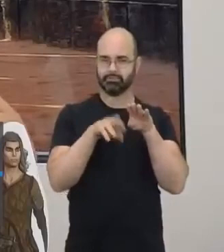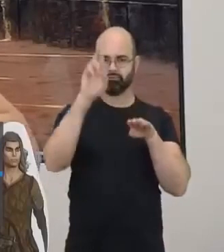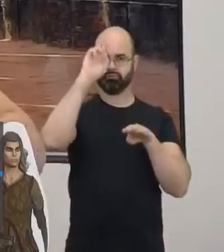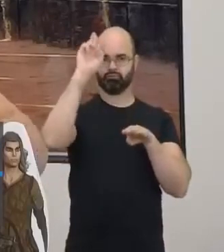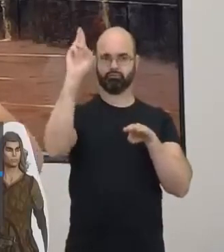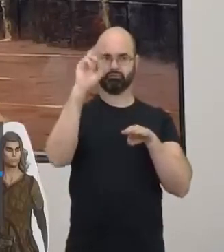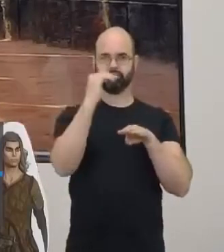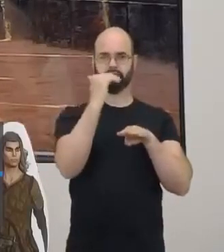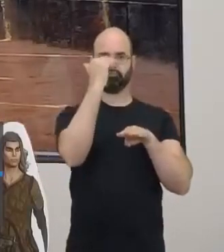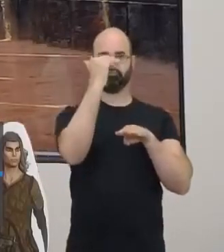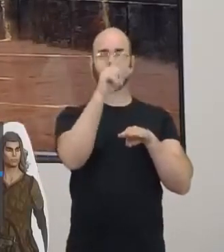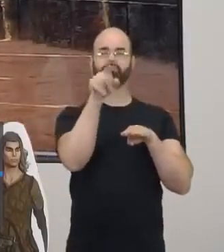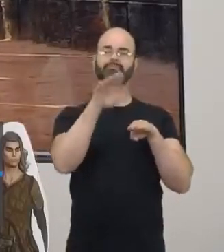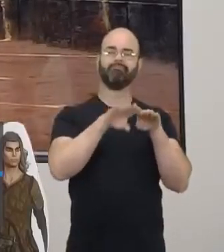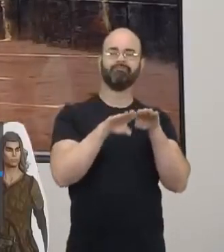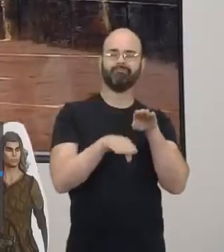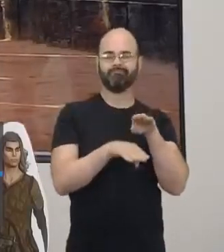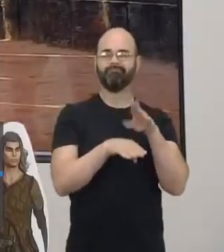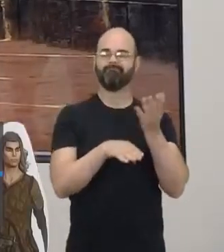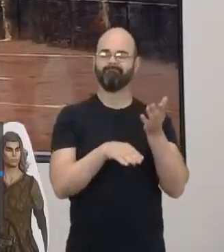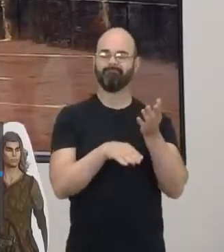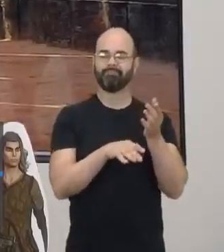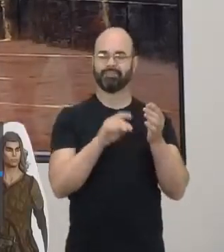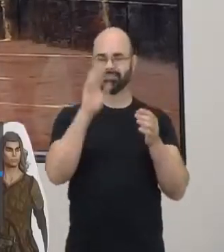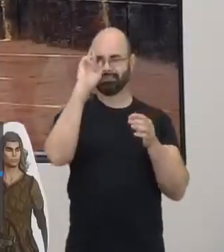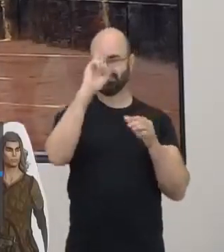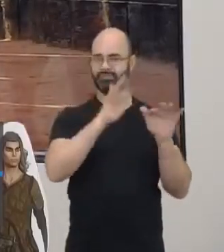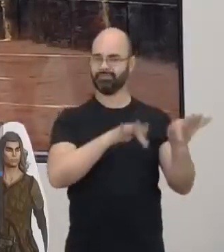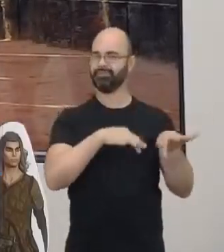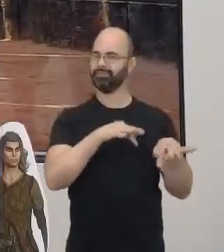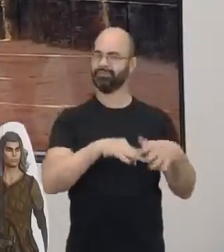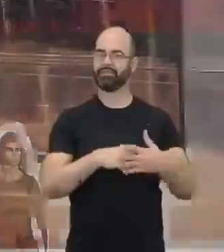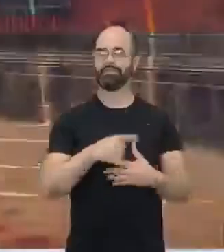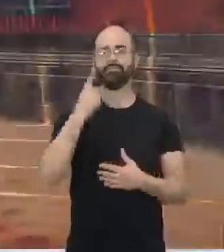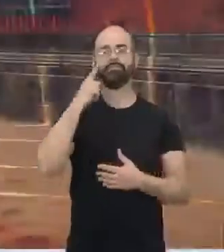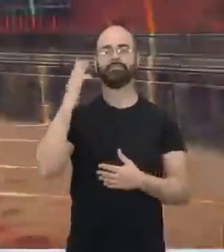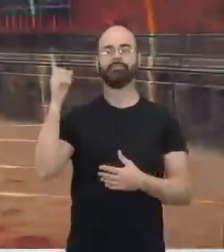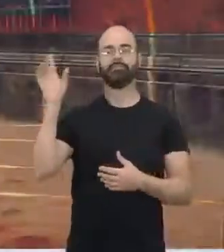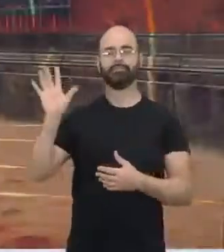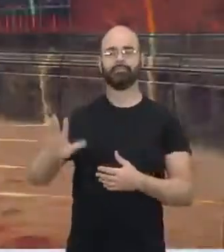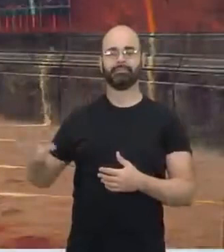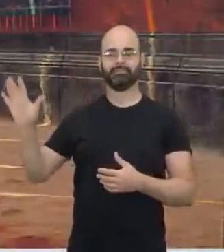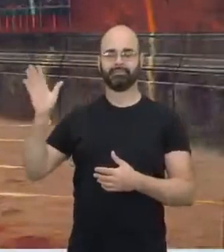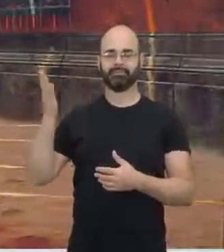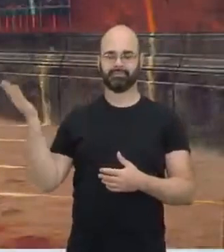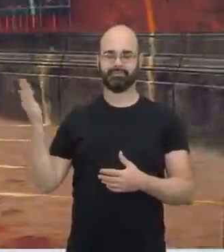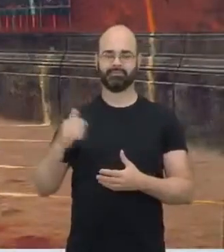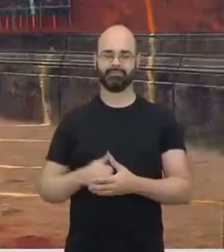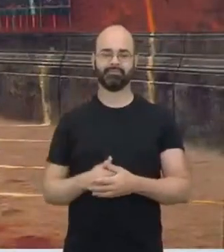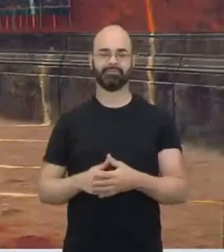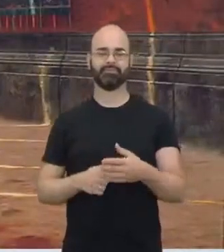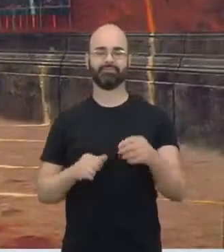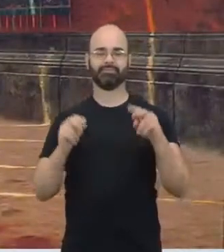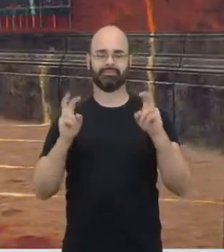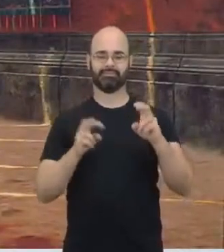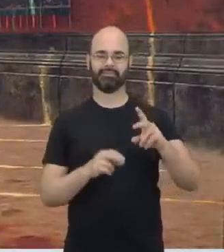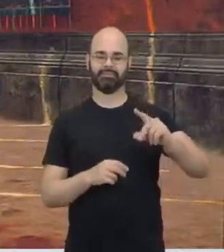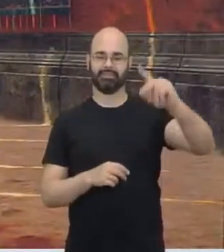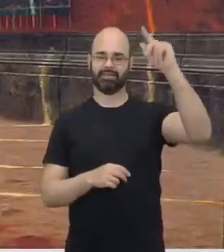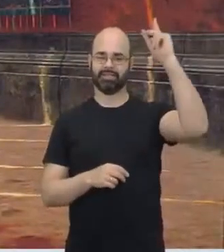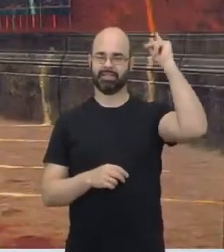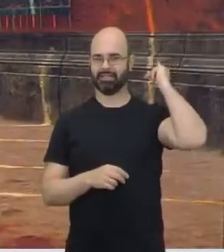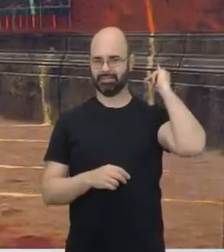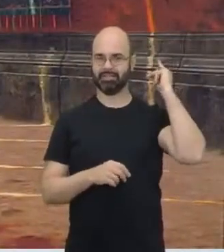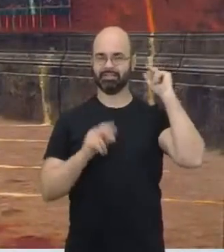condição abaixo, né, do seu senhor feudal. Dá uma olhadinha na tela. E aí, falando de antiguidade, já que vocês estão arrasando aqui no